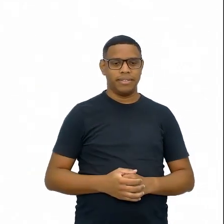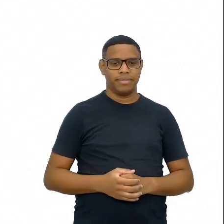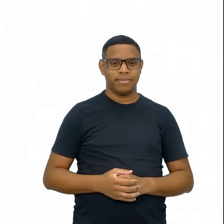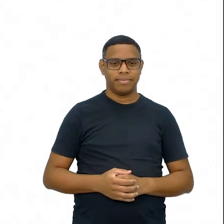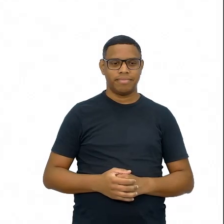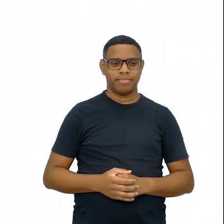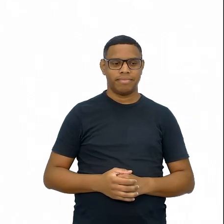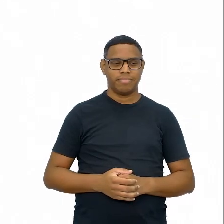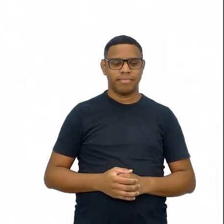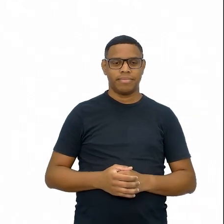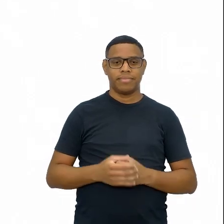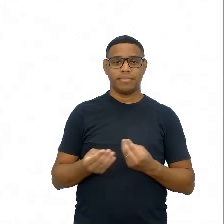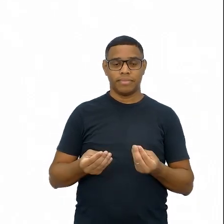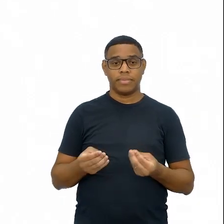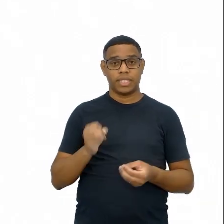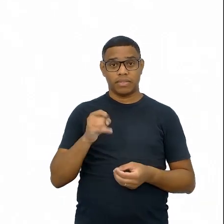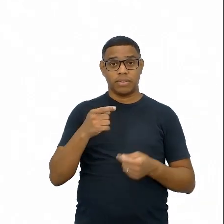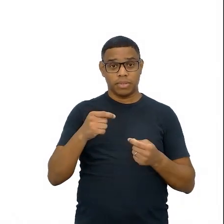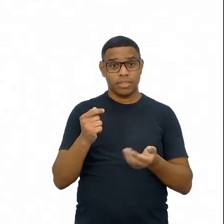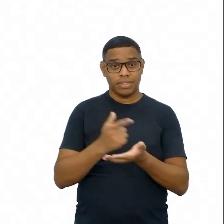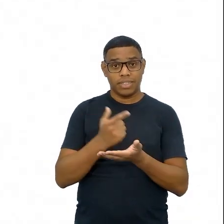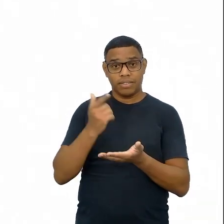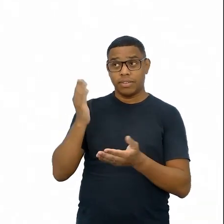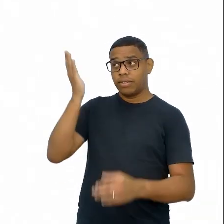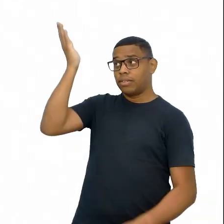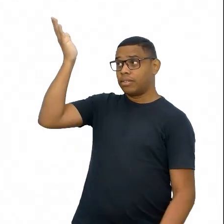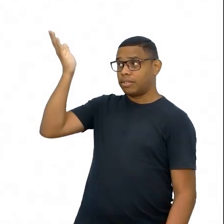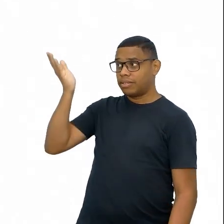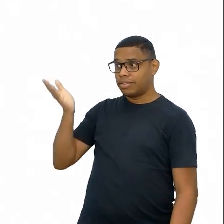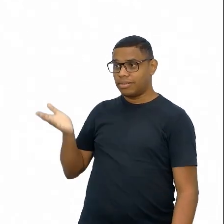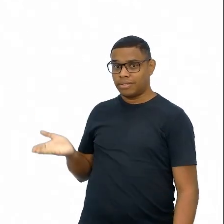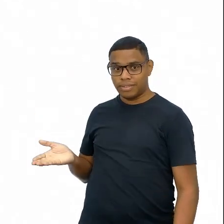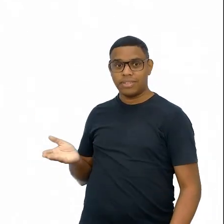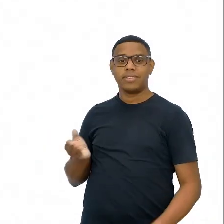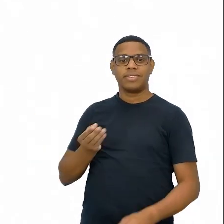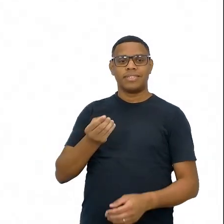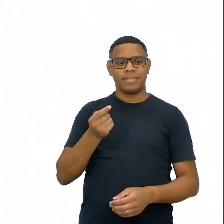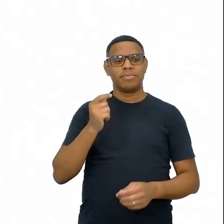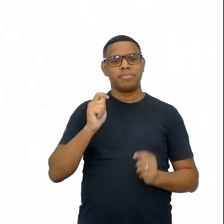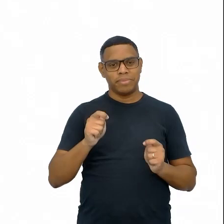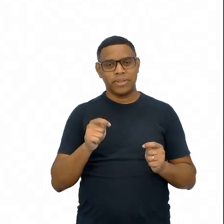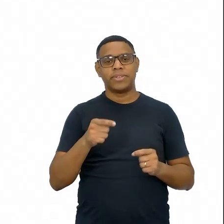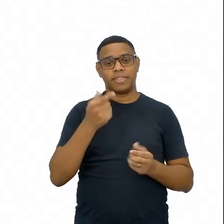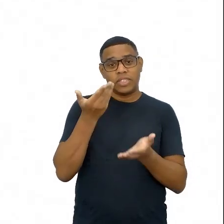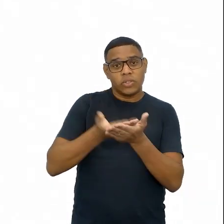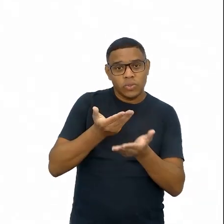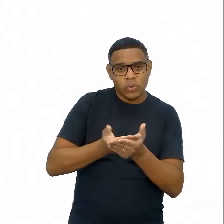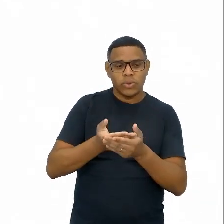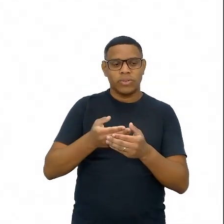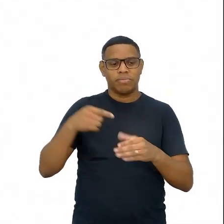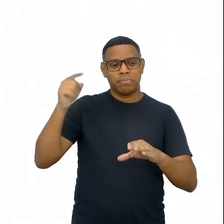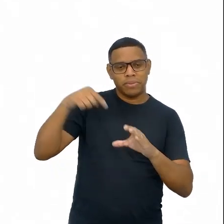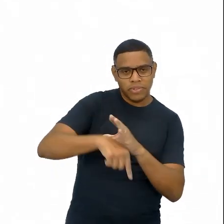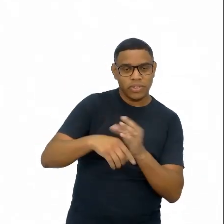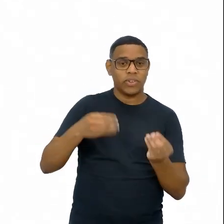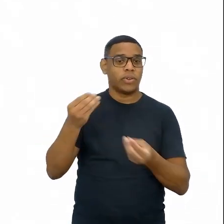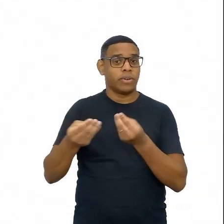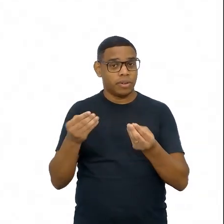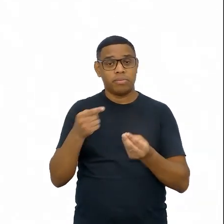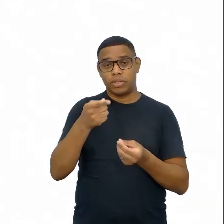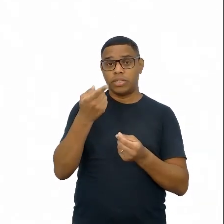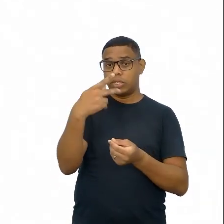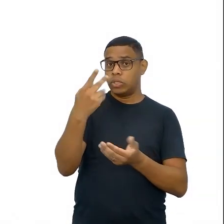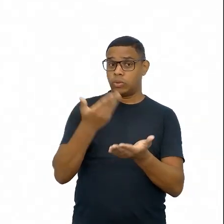se vocês quiserem, que aliás é sempre importante, sempre que tiver oportunidade, vocês estarem estudando, aprofundando aí nos